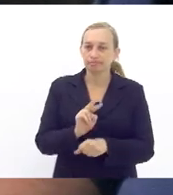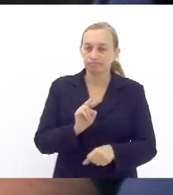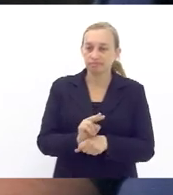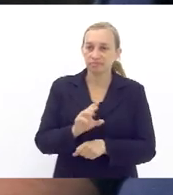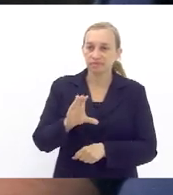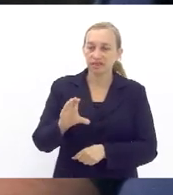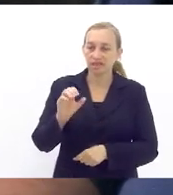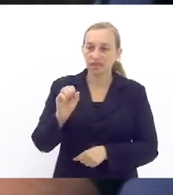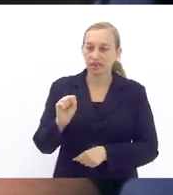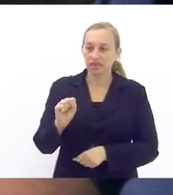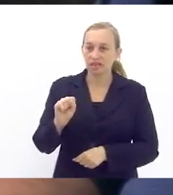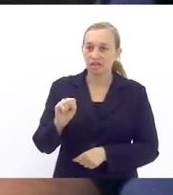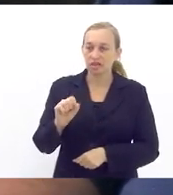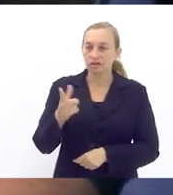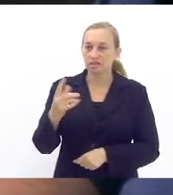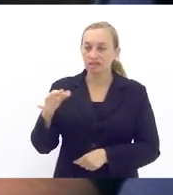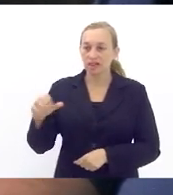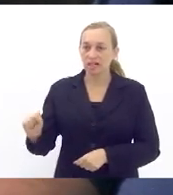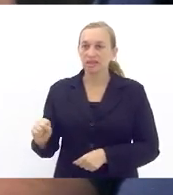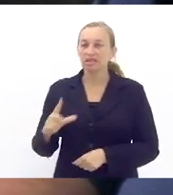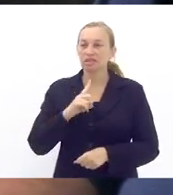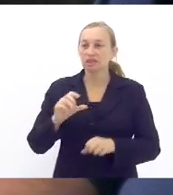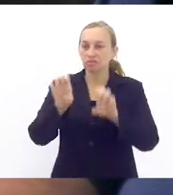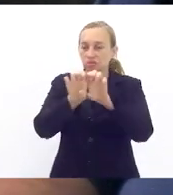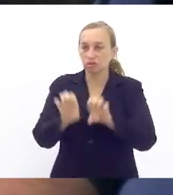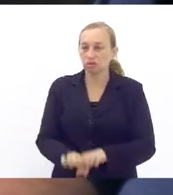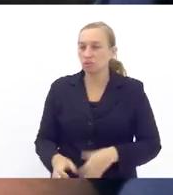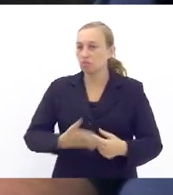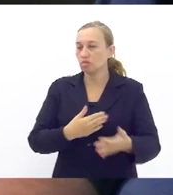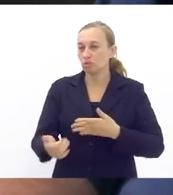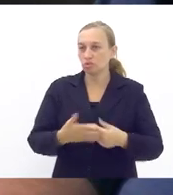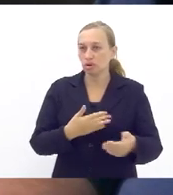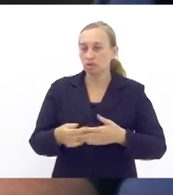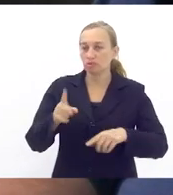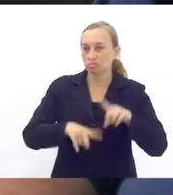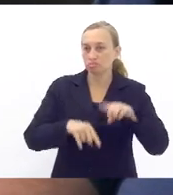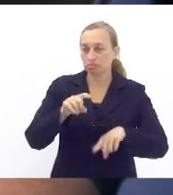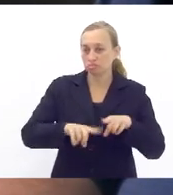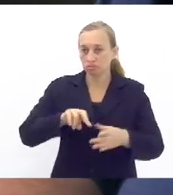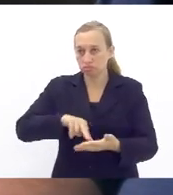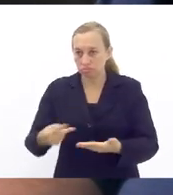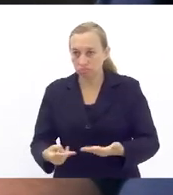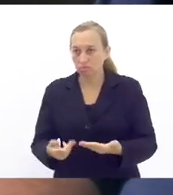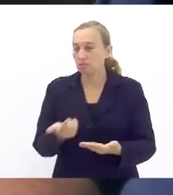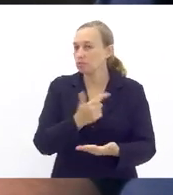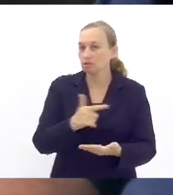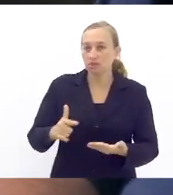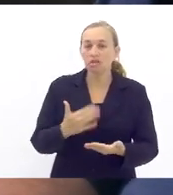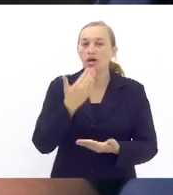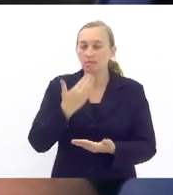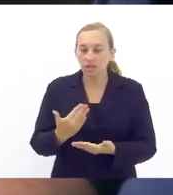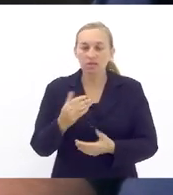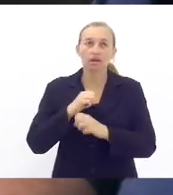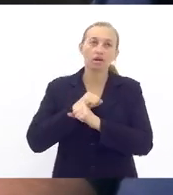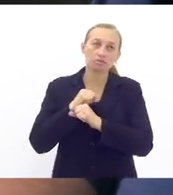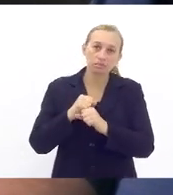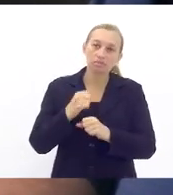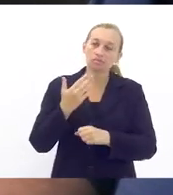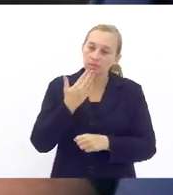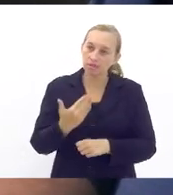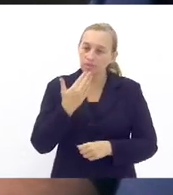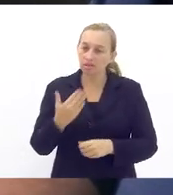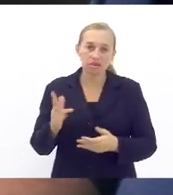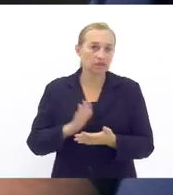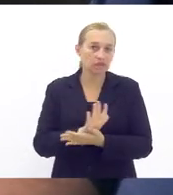uma estrutura que segura qualquer material que caia da estrutura então a gente não tem isso a gente vem pedindo isso tempo também isso não